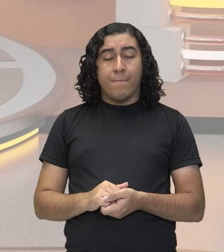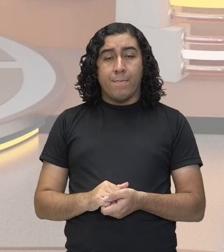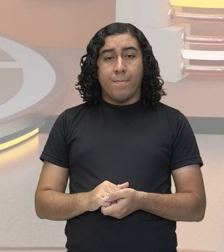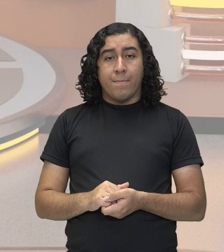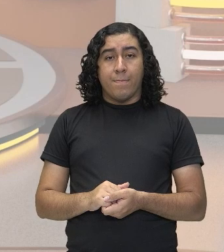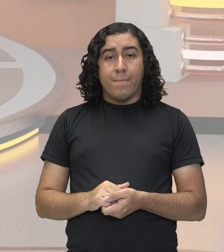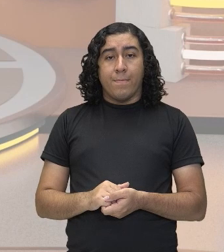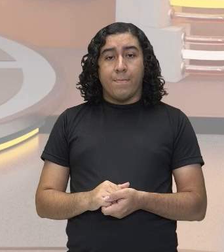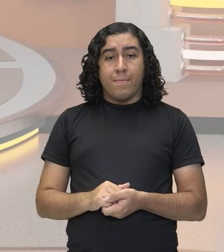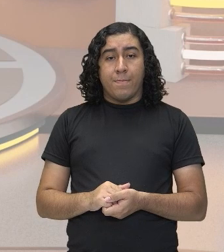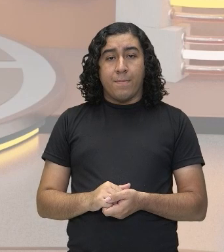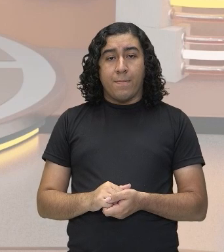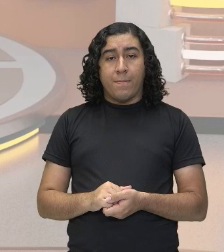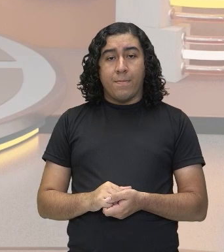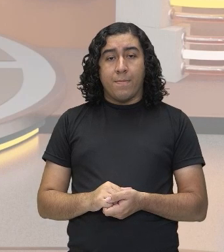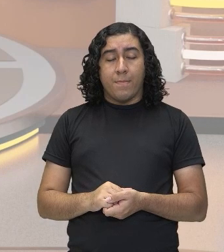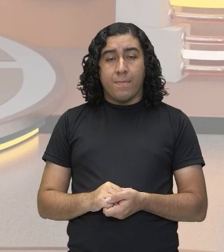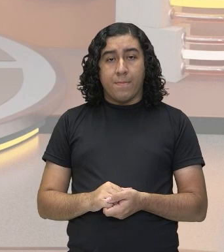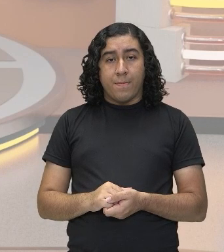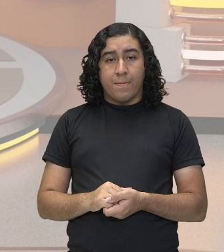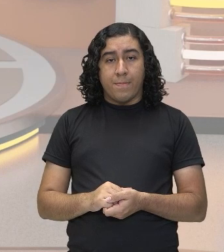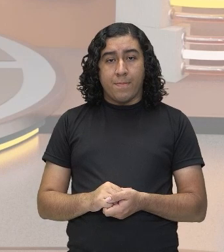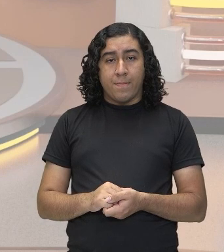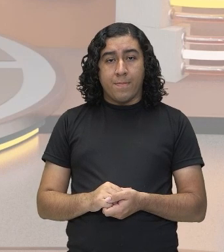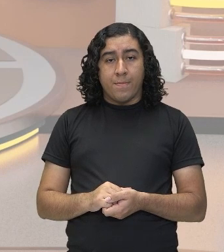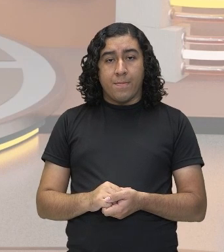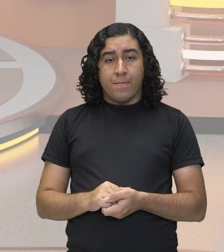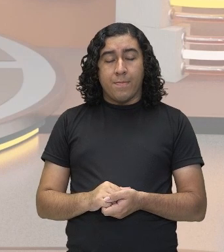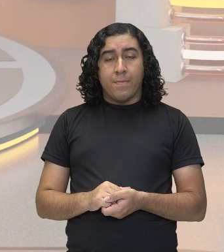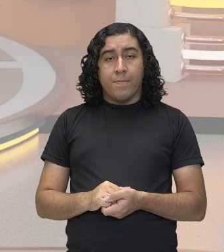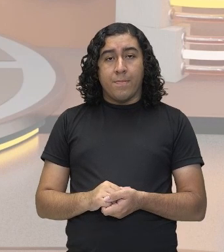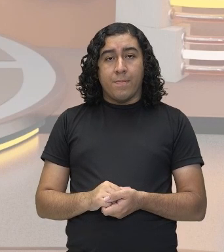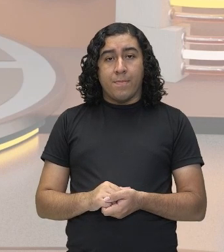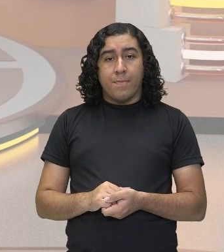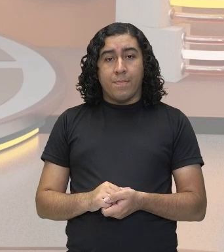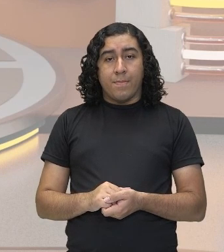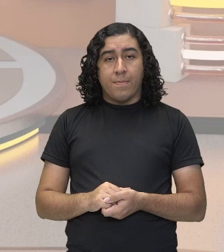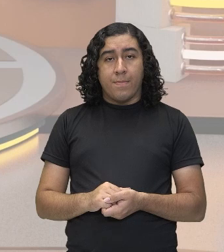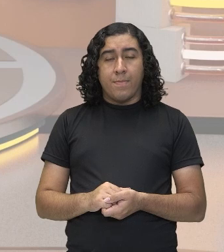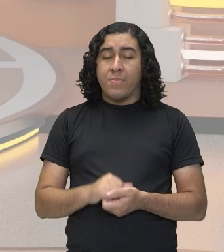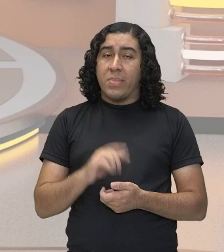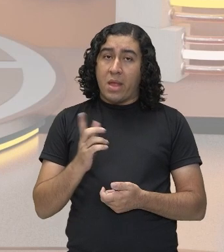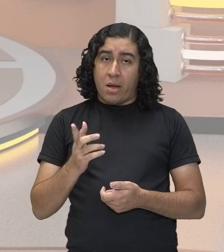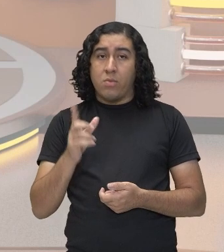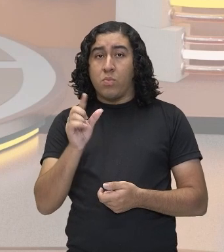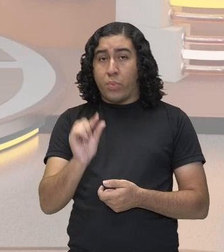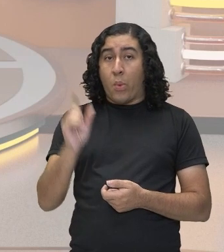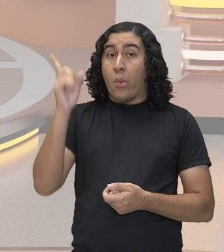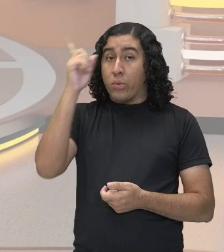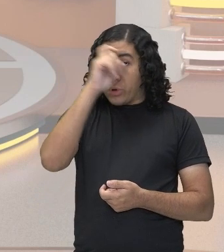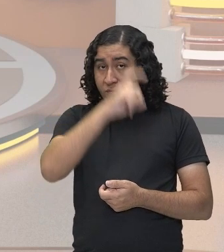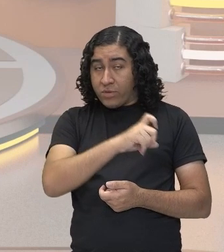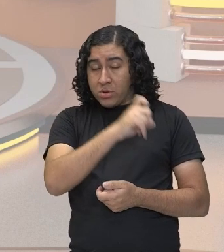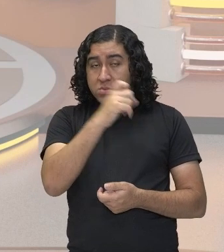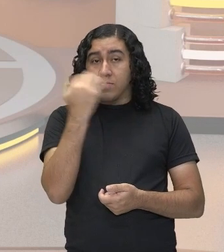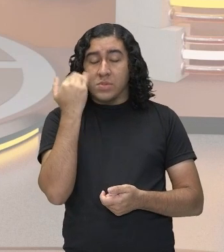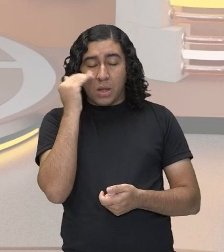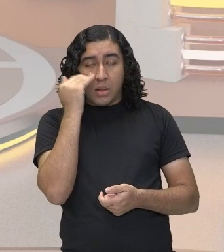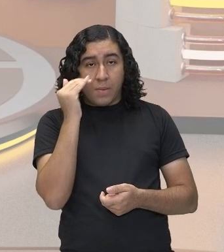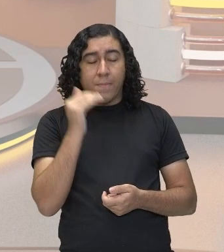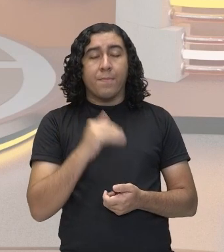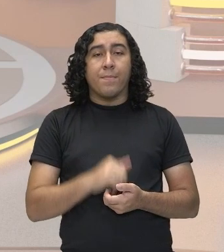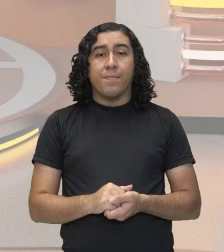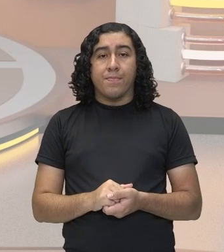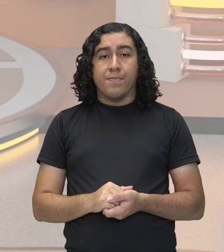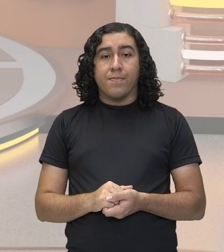vai ver que vai trazer para nós aí uma certa dificuldade, né, de compreensão.